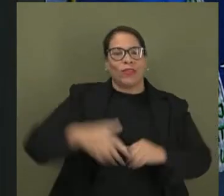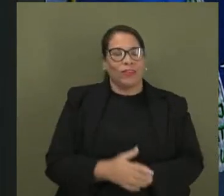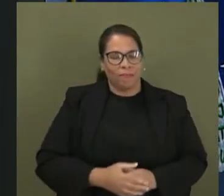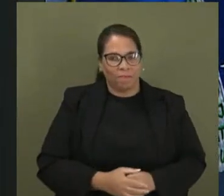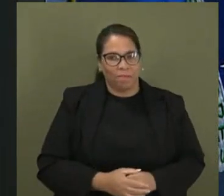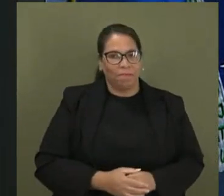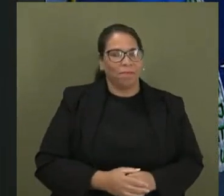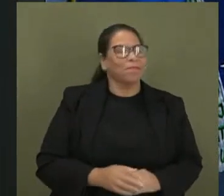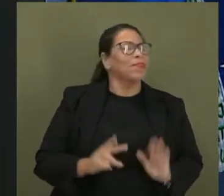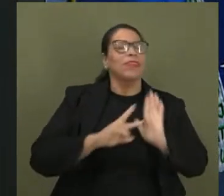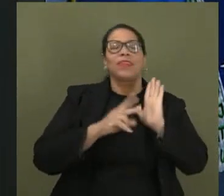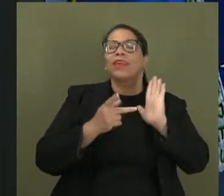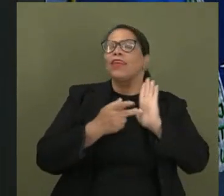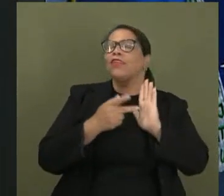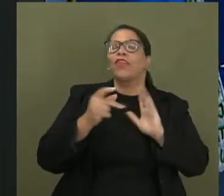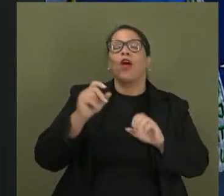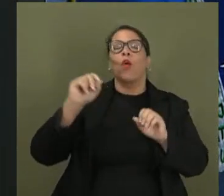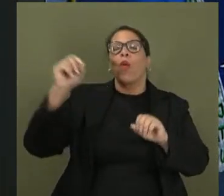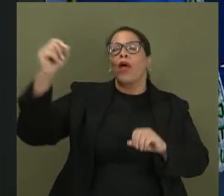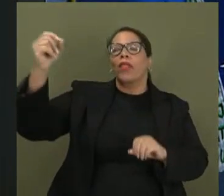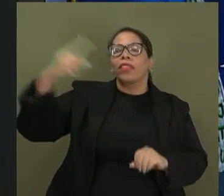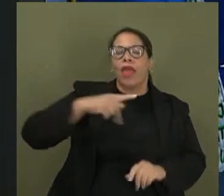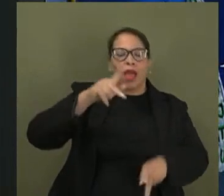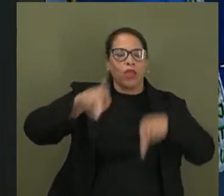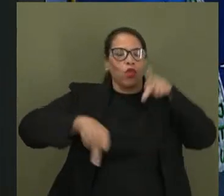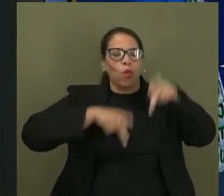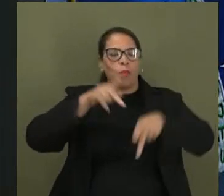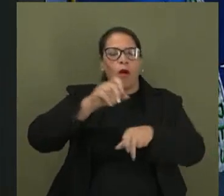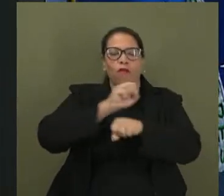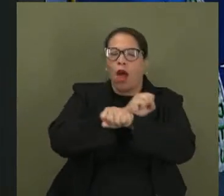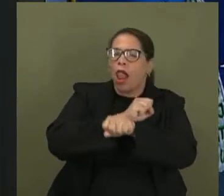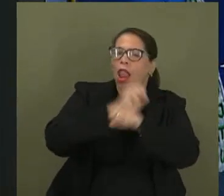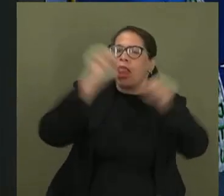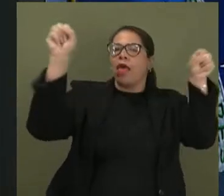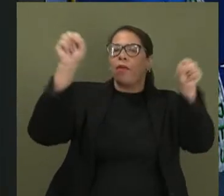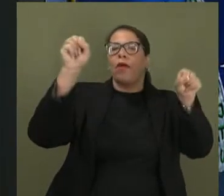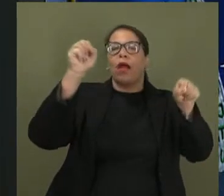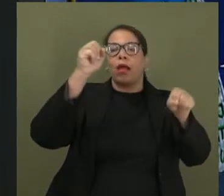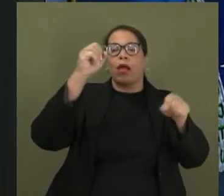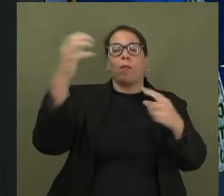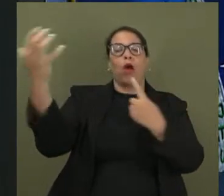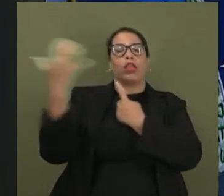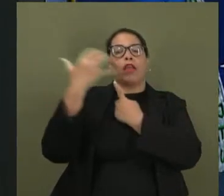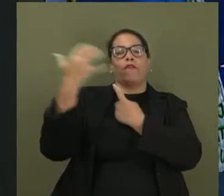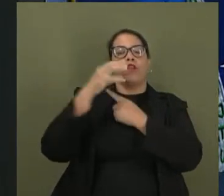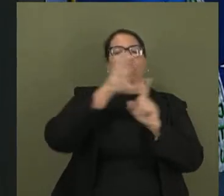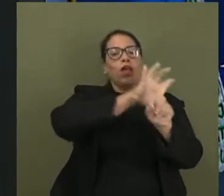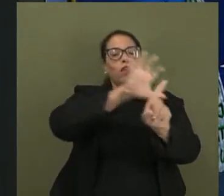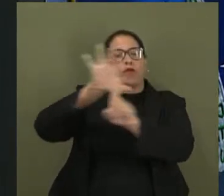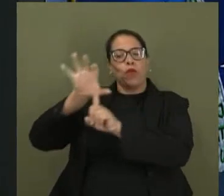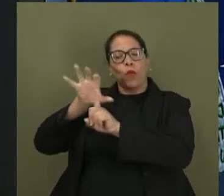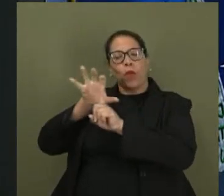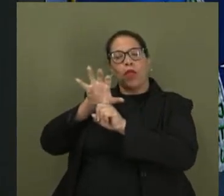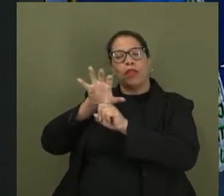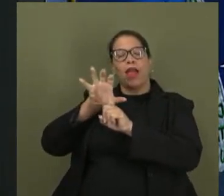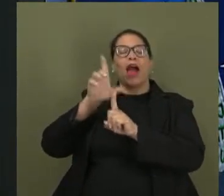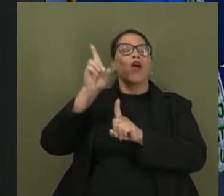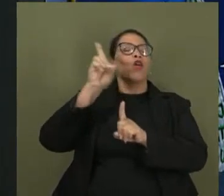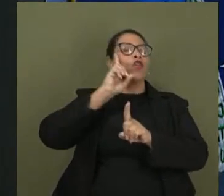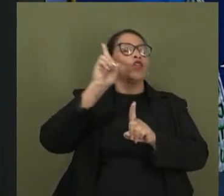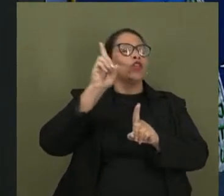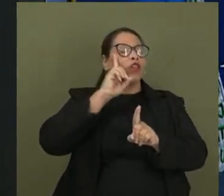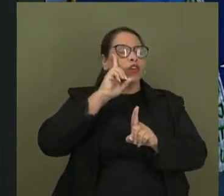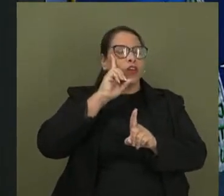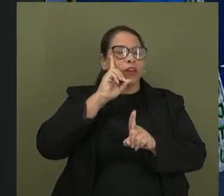E que essa terra abençoada de um povo libertário inspire nesse emblemático dia,